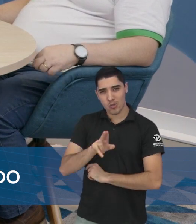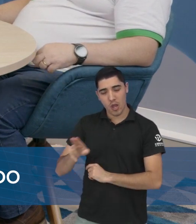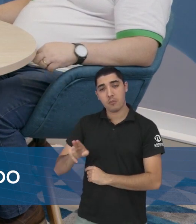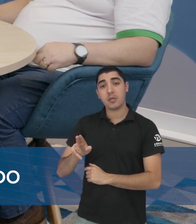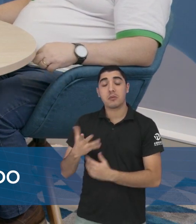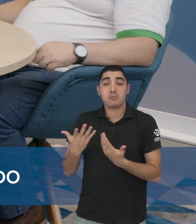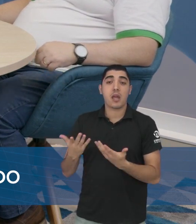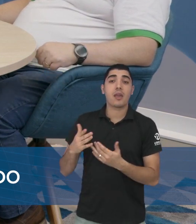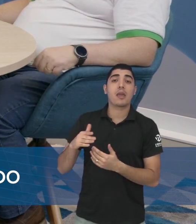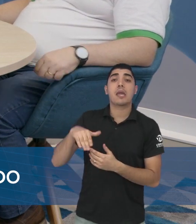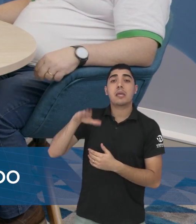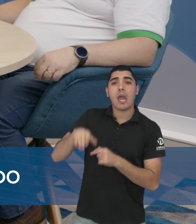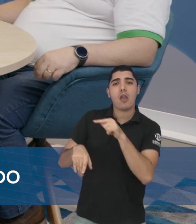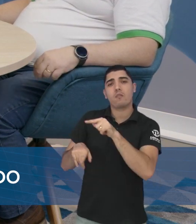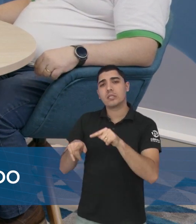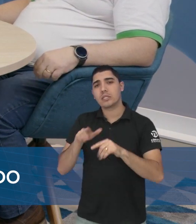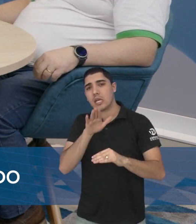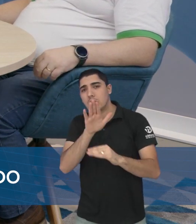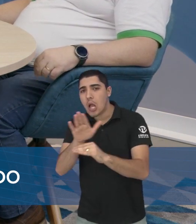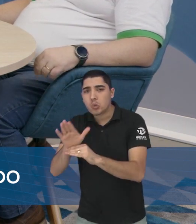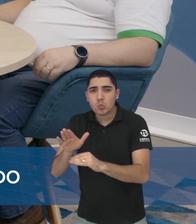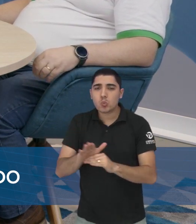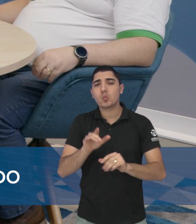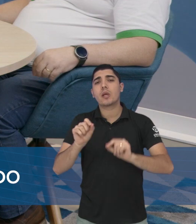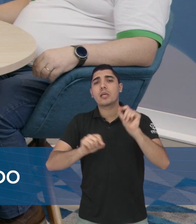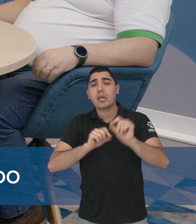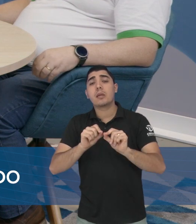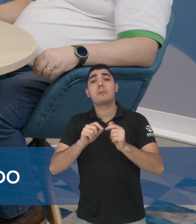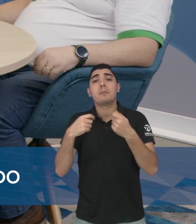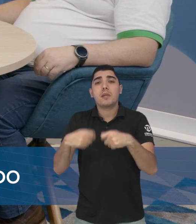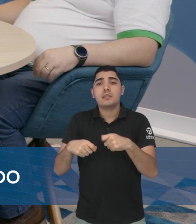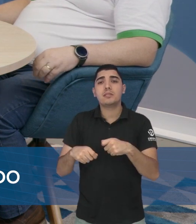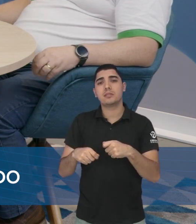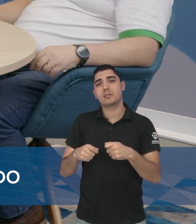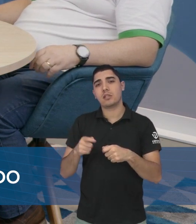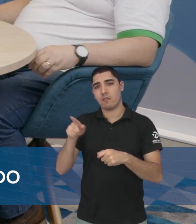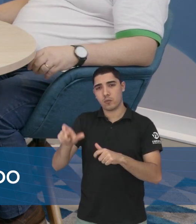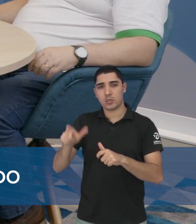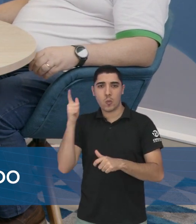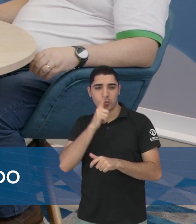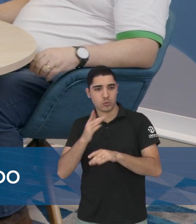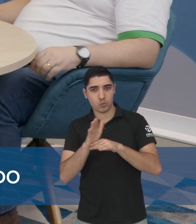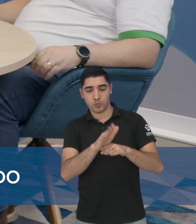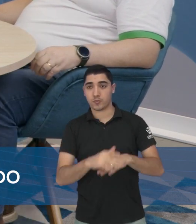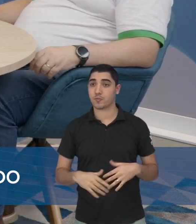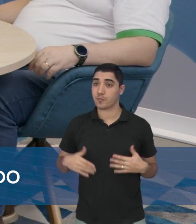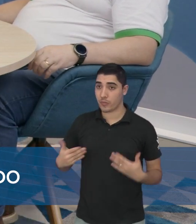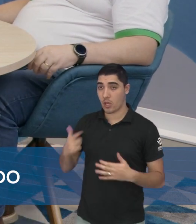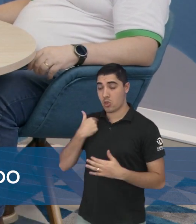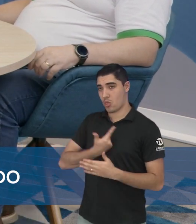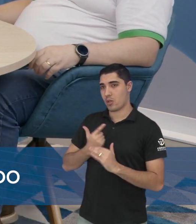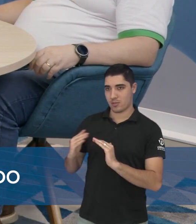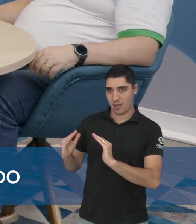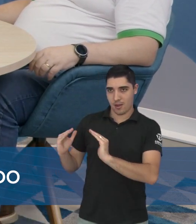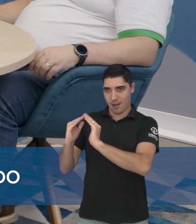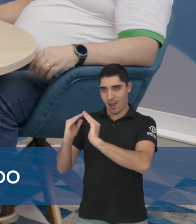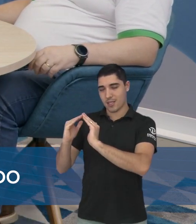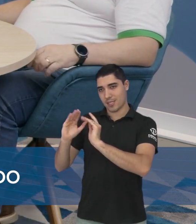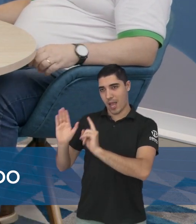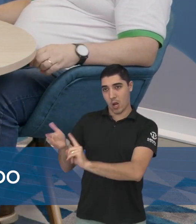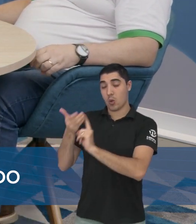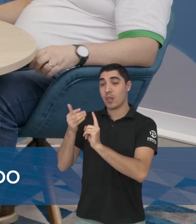quem vocês auxiliam também, quem pode recorrer. Sim. A Casa de Acolhida, ela nasce de um